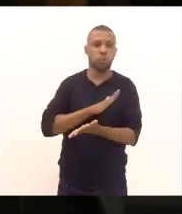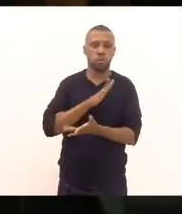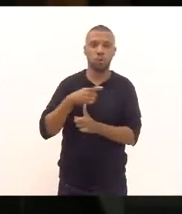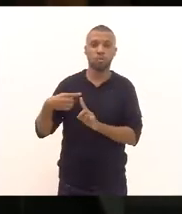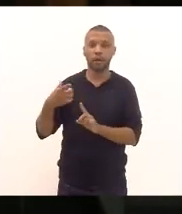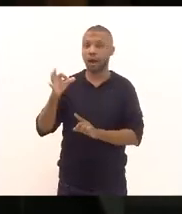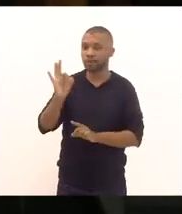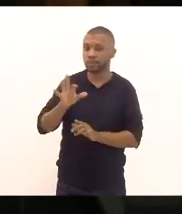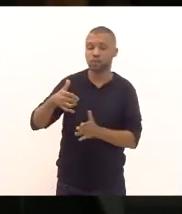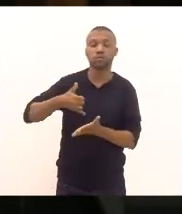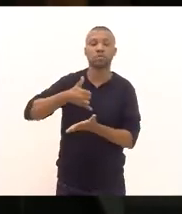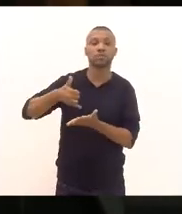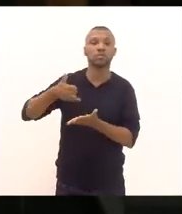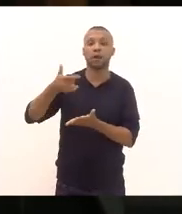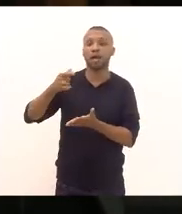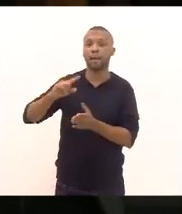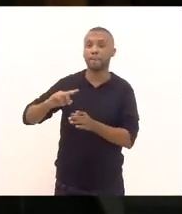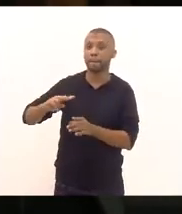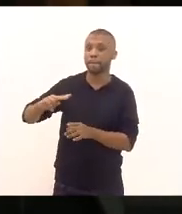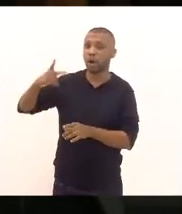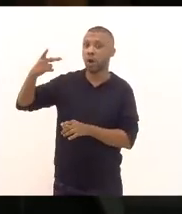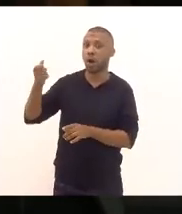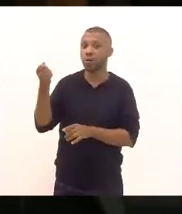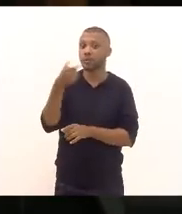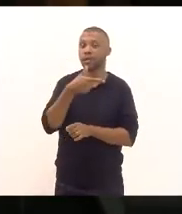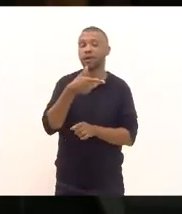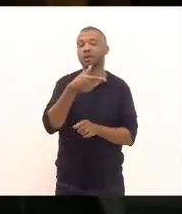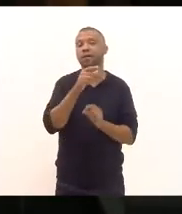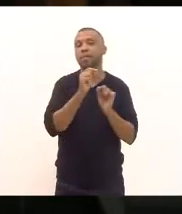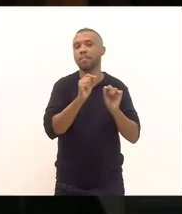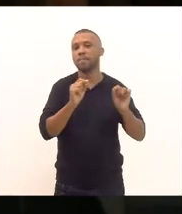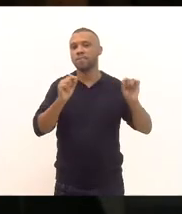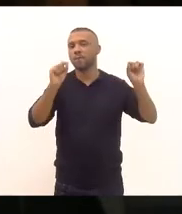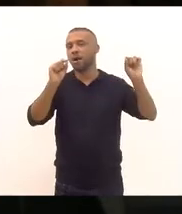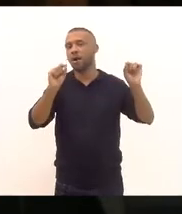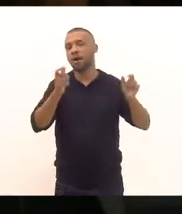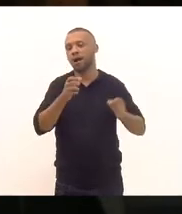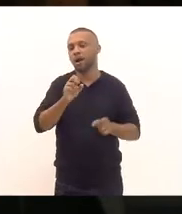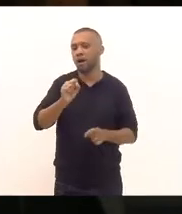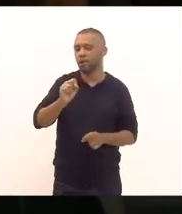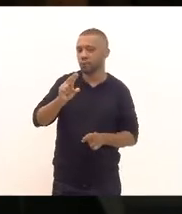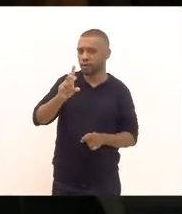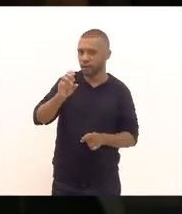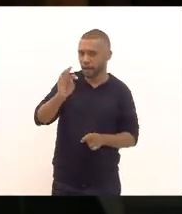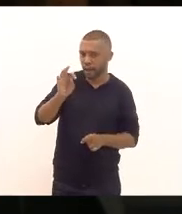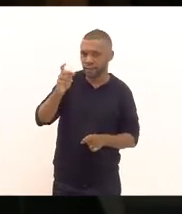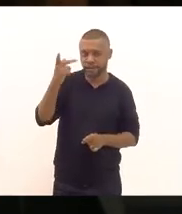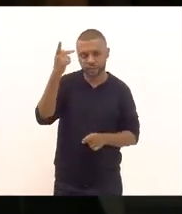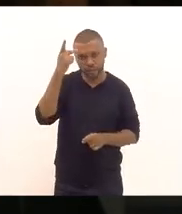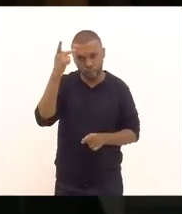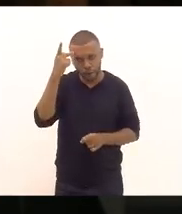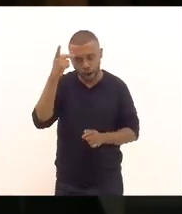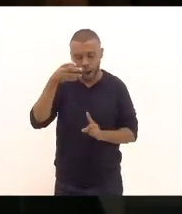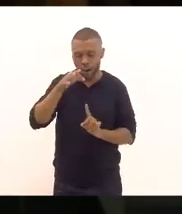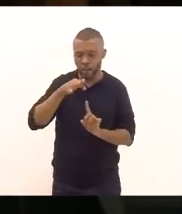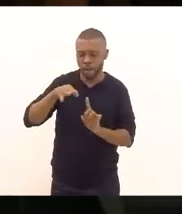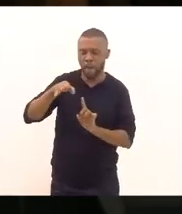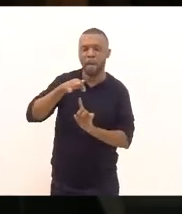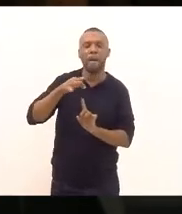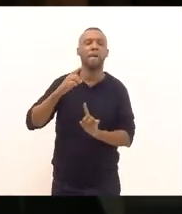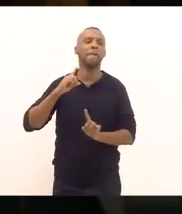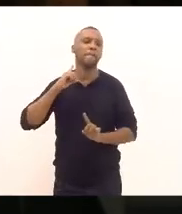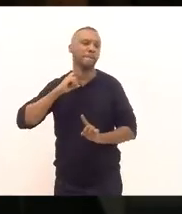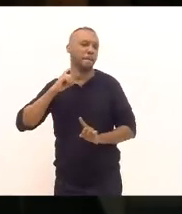tá do diesel ela maior do que os estados do sudeste São Paulo Espírito Santo Minas Gerais e